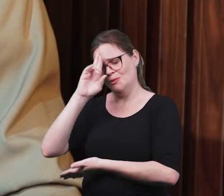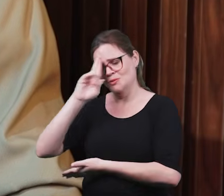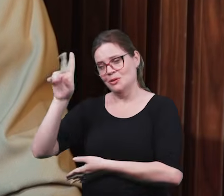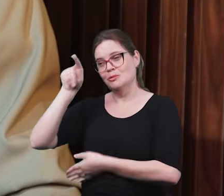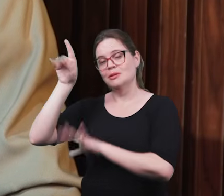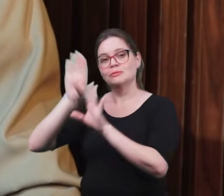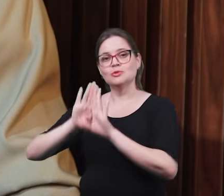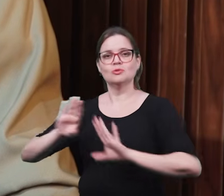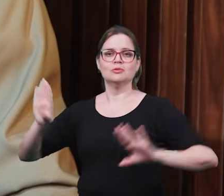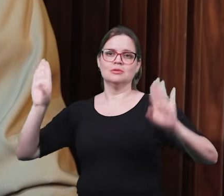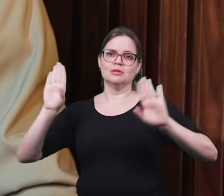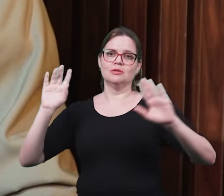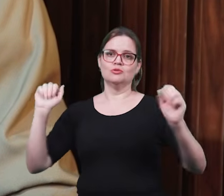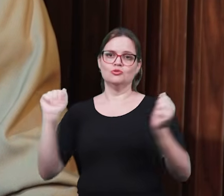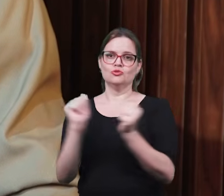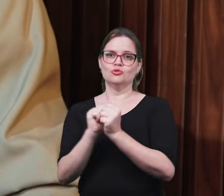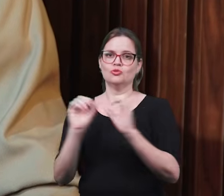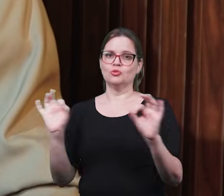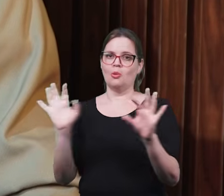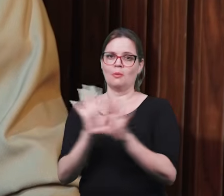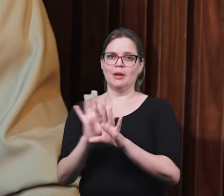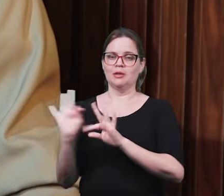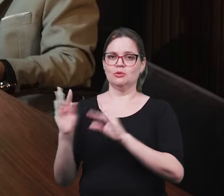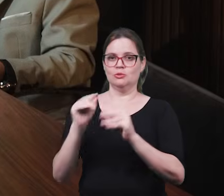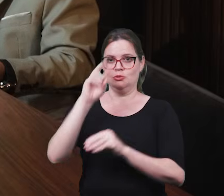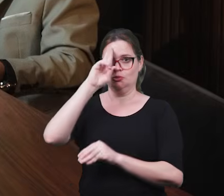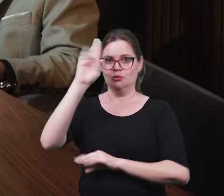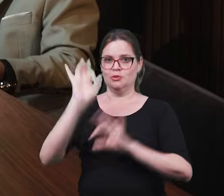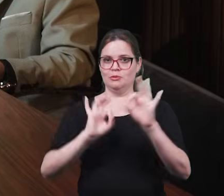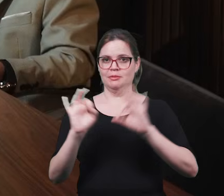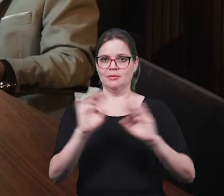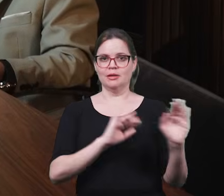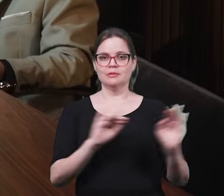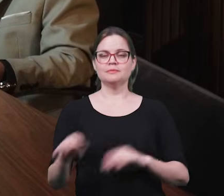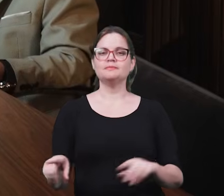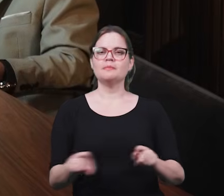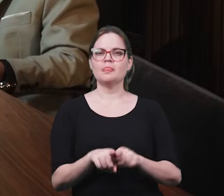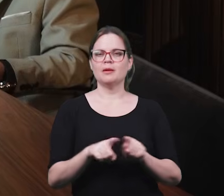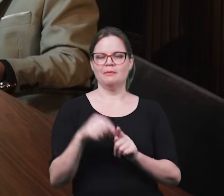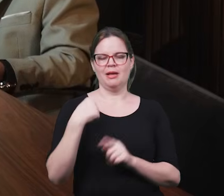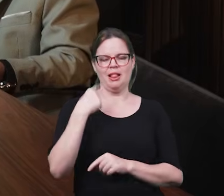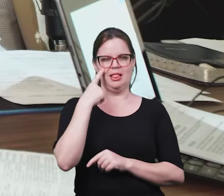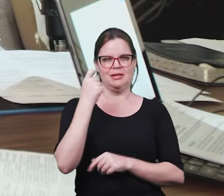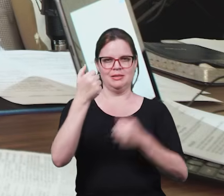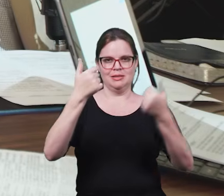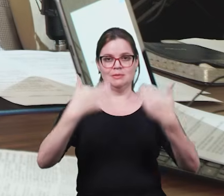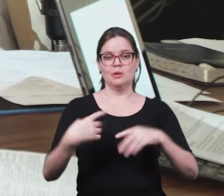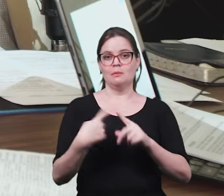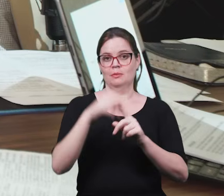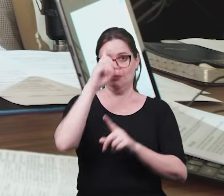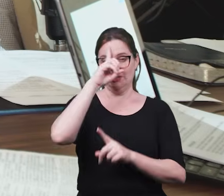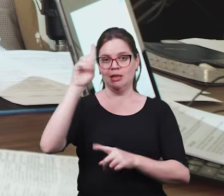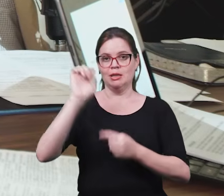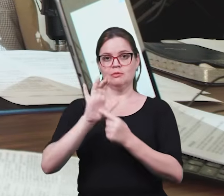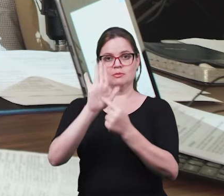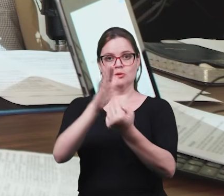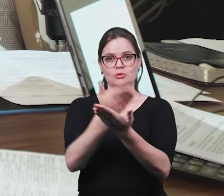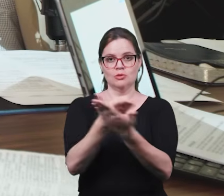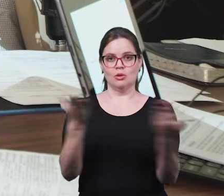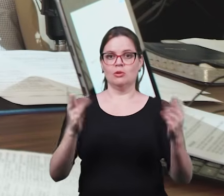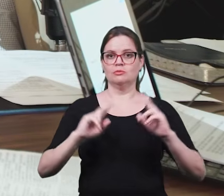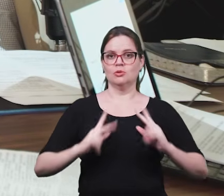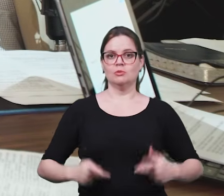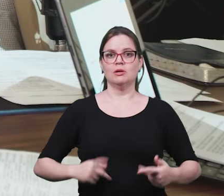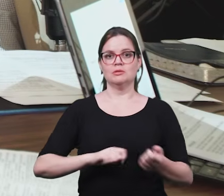lá na eternidade, com tudo aquilo que ele preparou para nós. É interessante isso, porque Deus colocou dentro do homem